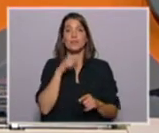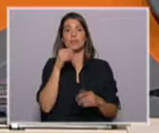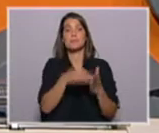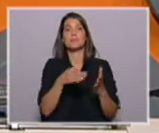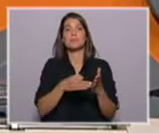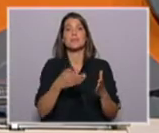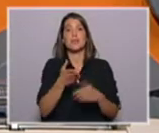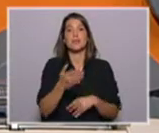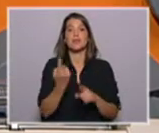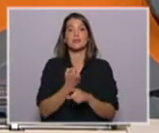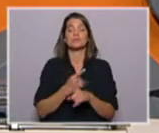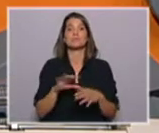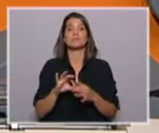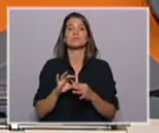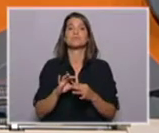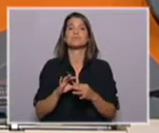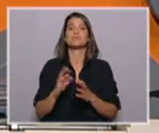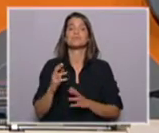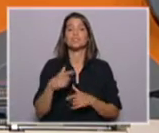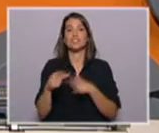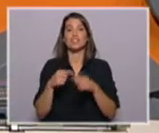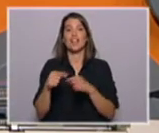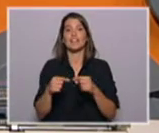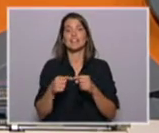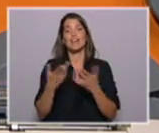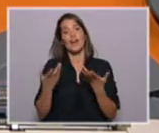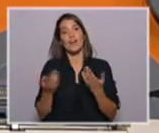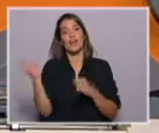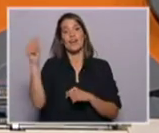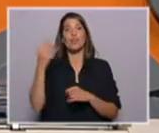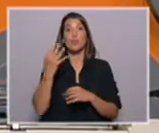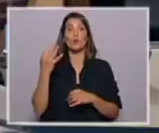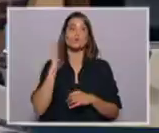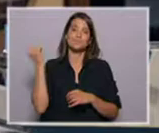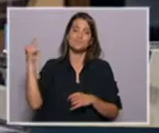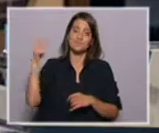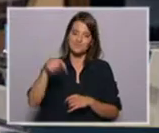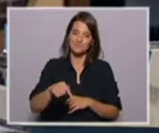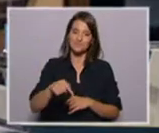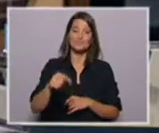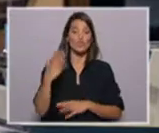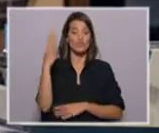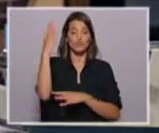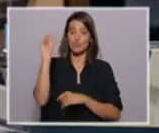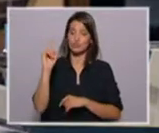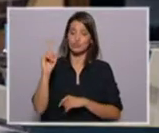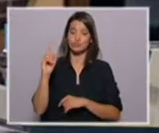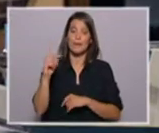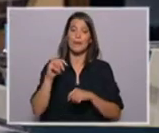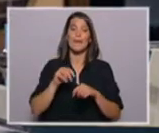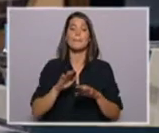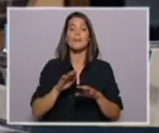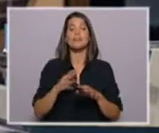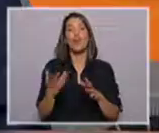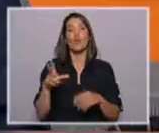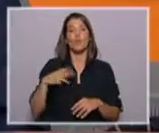comentários sobre coisas relacionadas com a astronomia. E ele veio de propósito do Porto para estar aqui connosco. Não veio de foguetão, mas vai